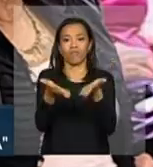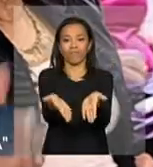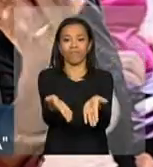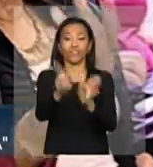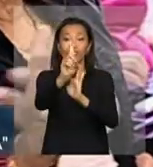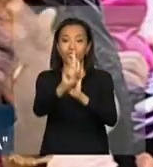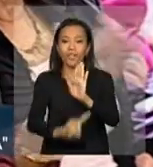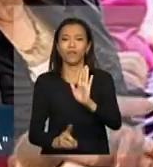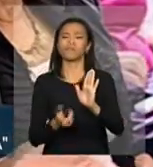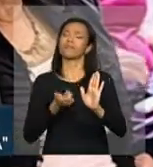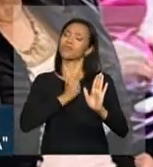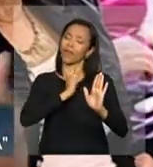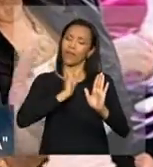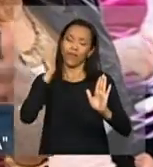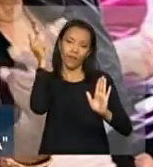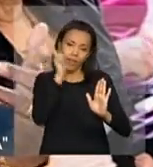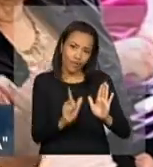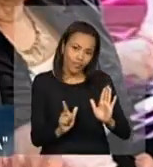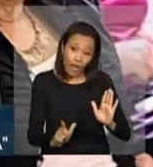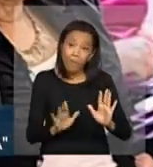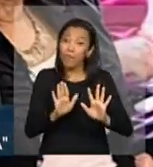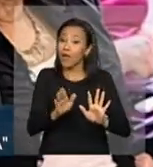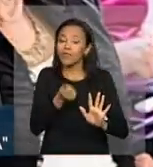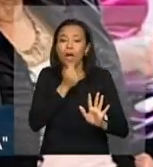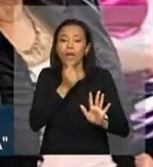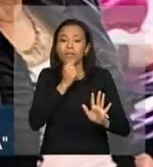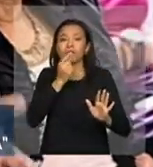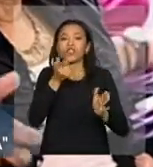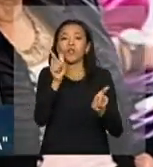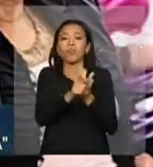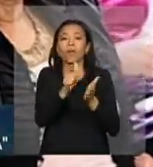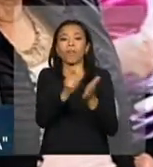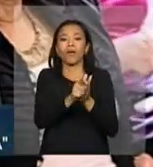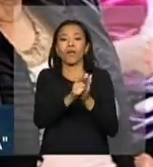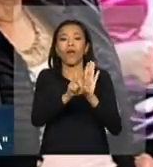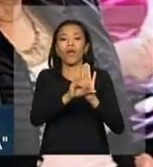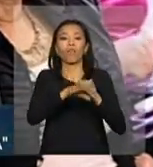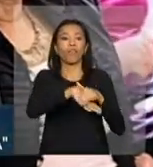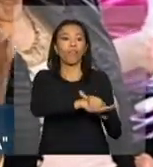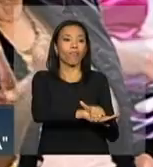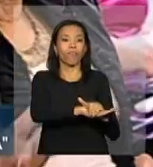direitos já adquiridos, porém não exercidos, que é o que nós